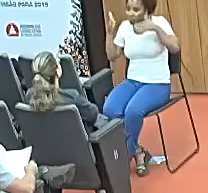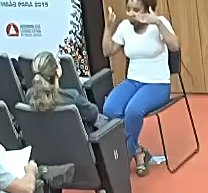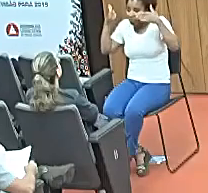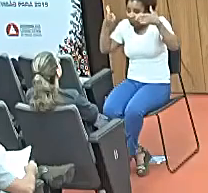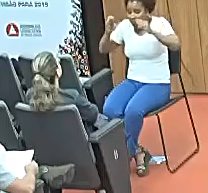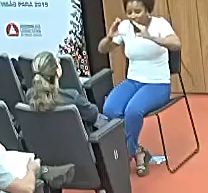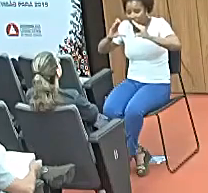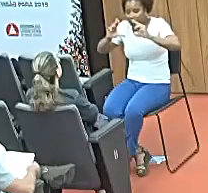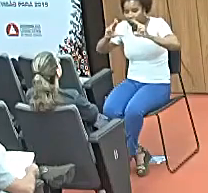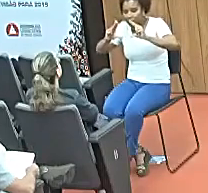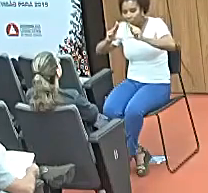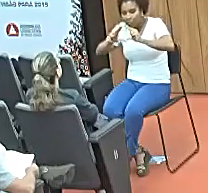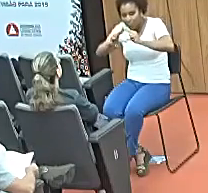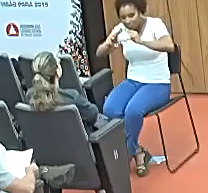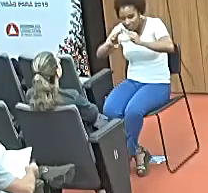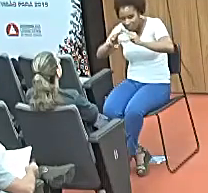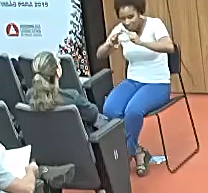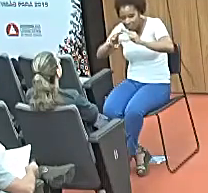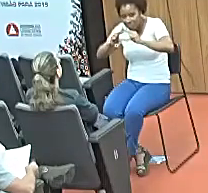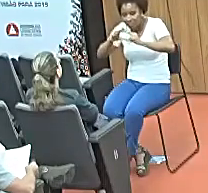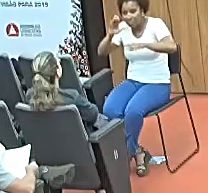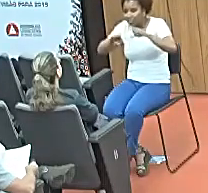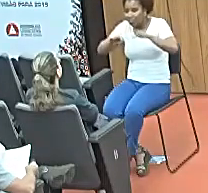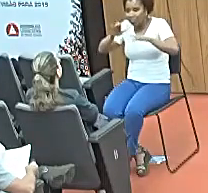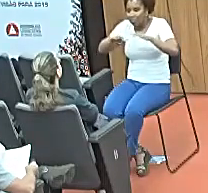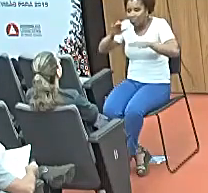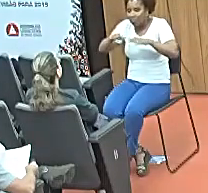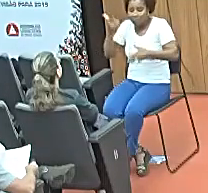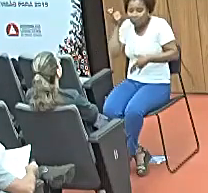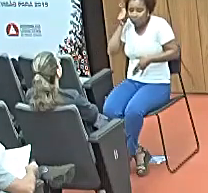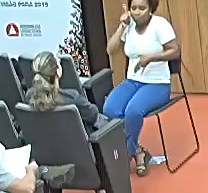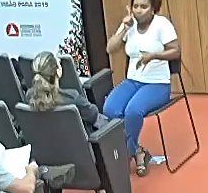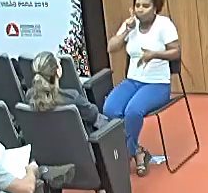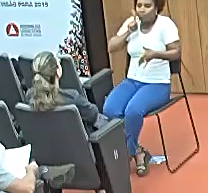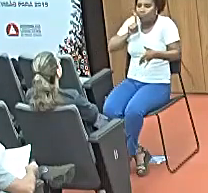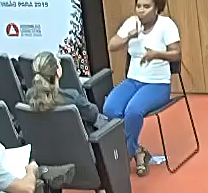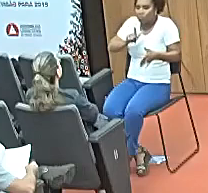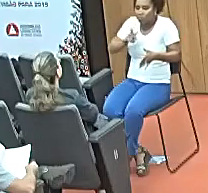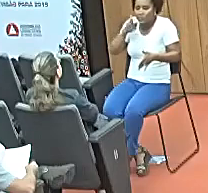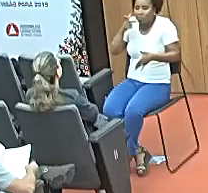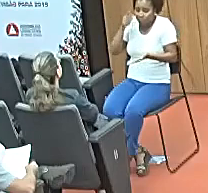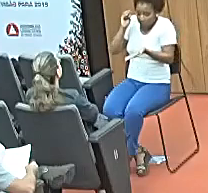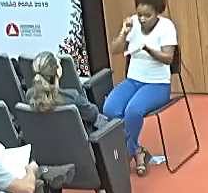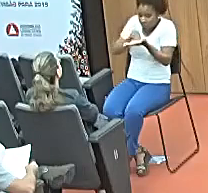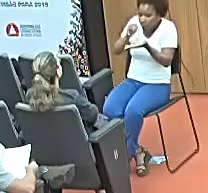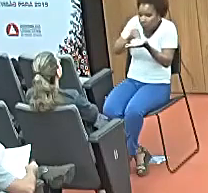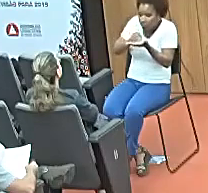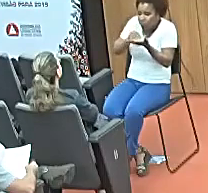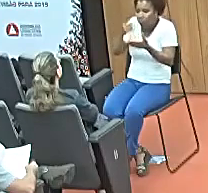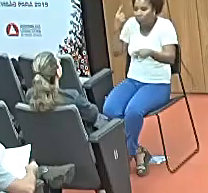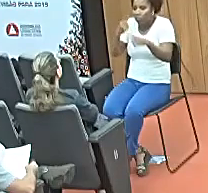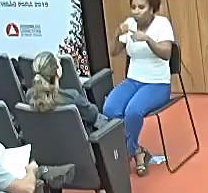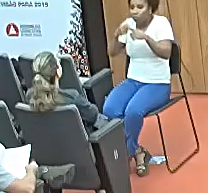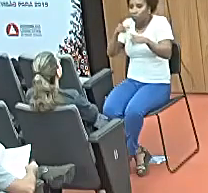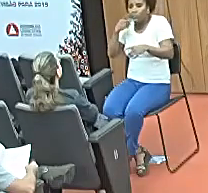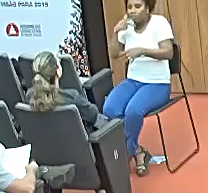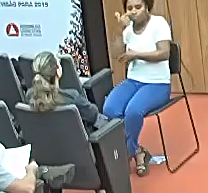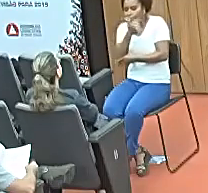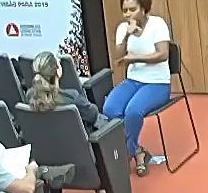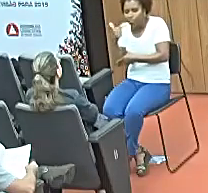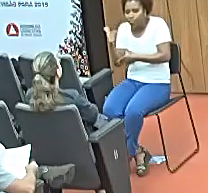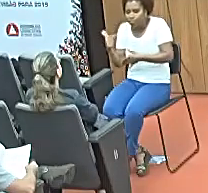dissemos é a última rácio o último recurso ele não temos as condições técnicas e jurídicas necessárias para